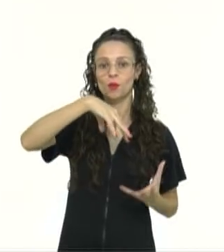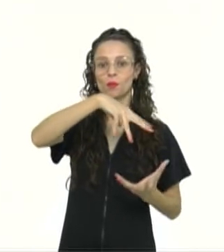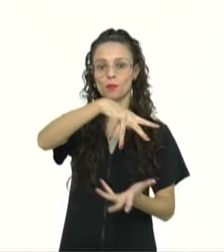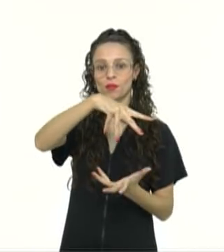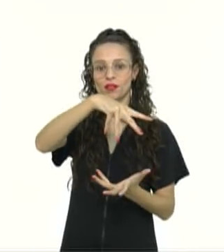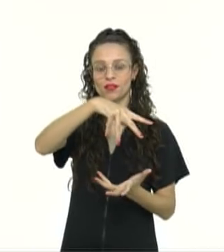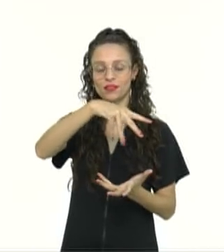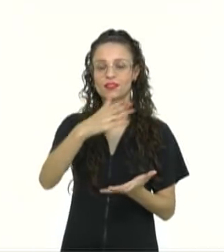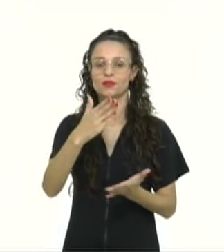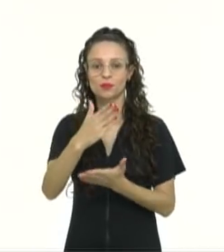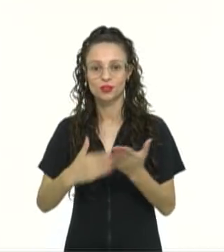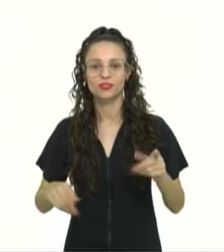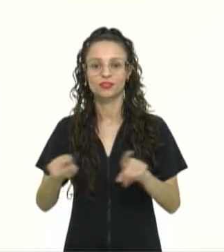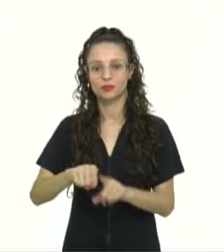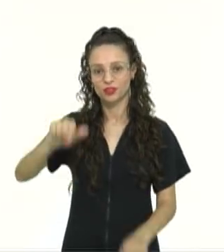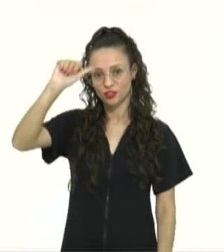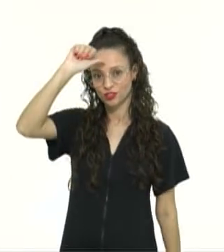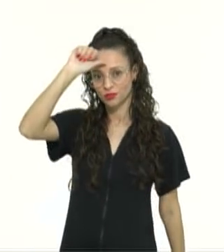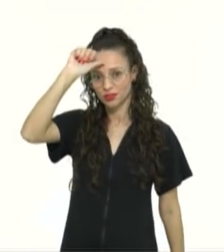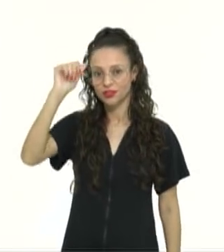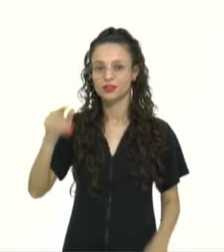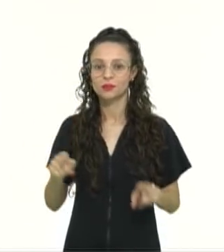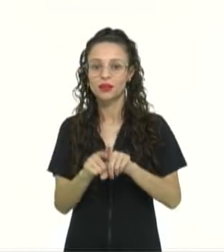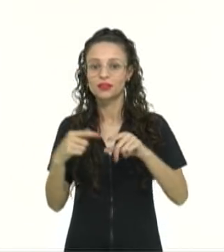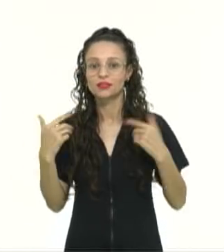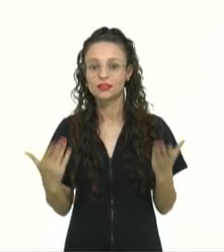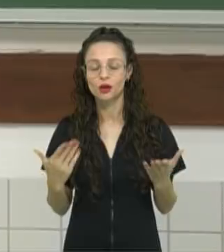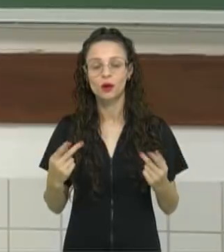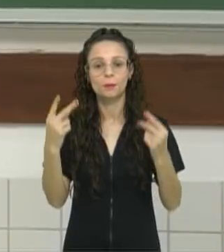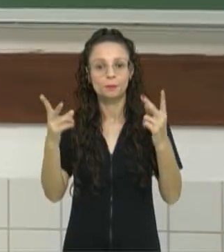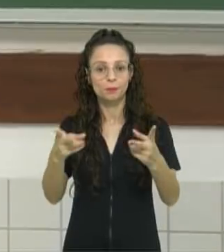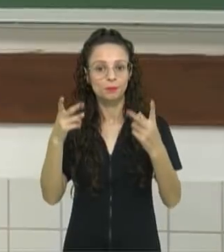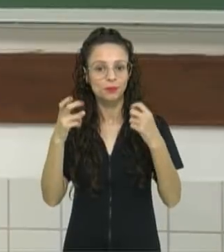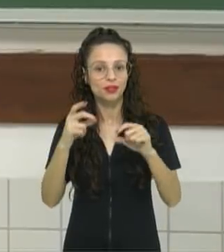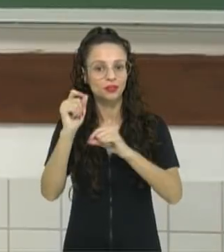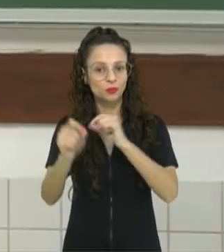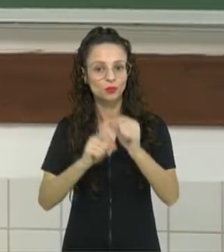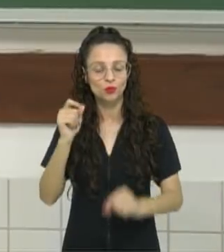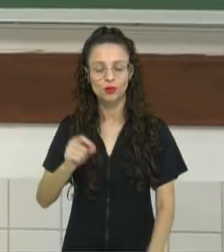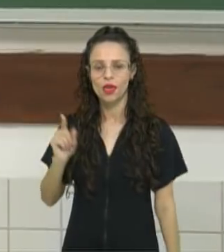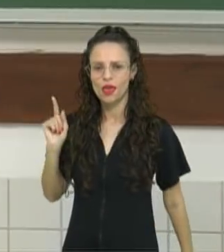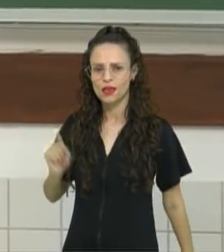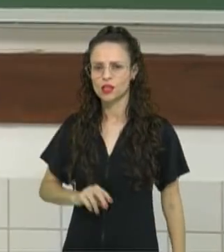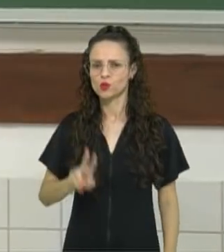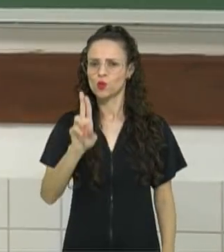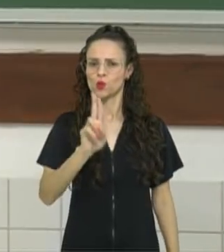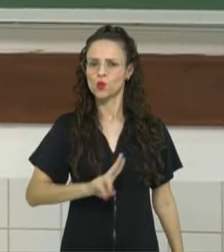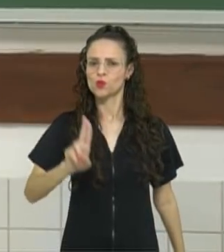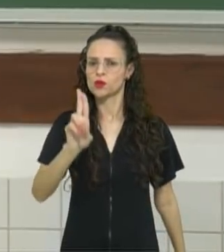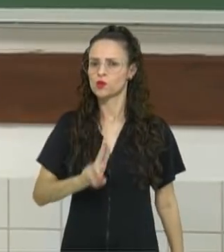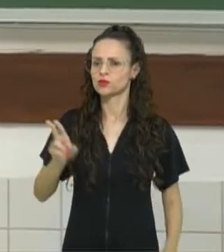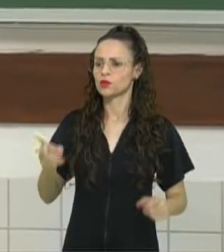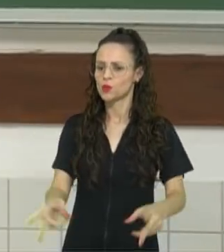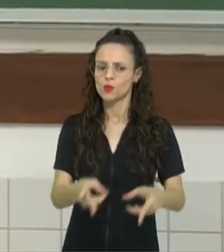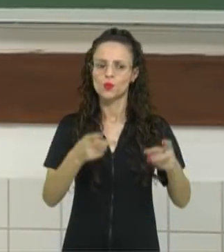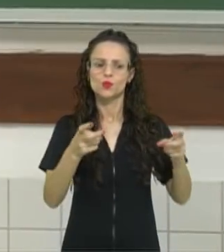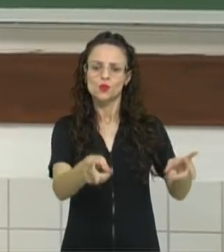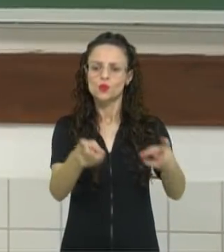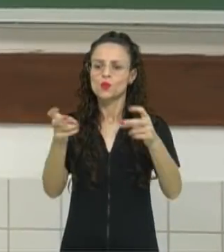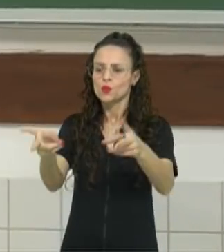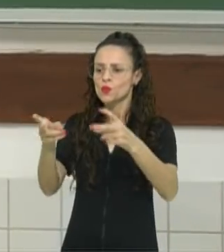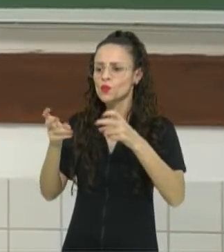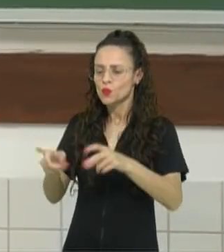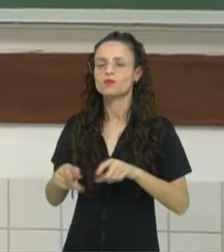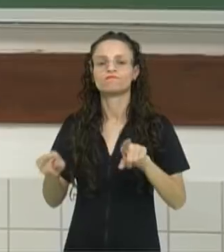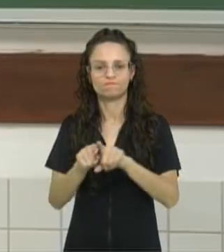uma porção. A Índia, meio planeta. Então, a gente percebe que esse consumo dos recursos, ele também vai ser de